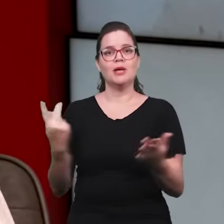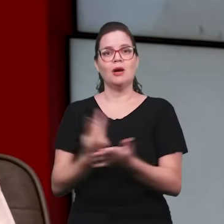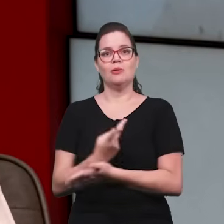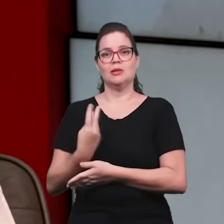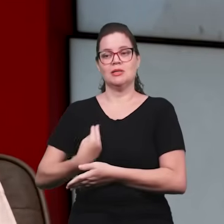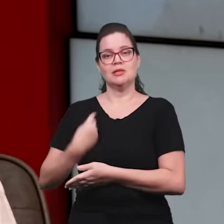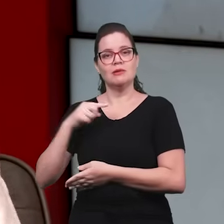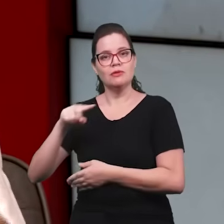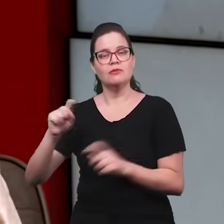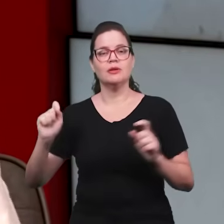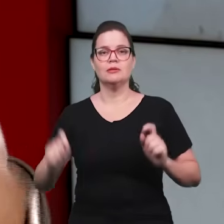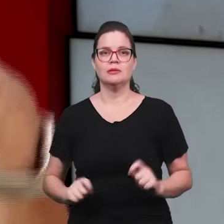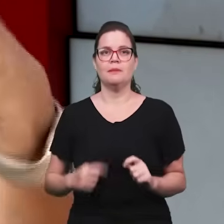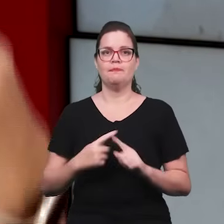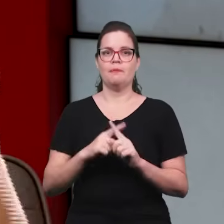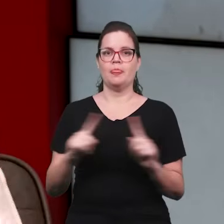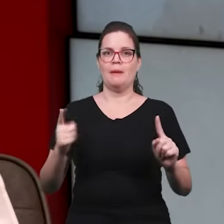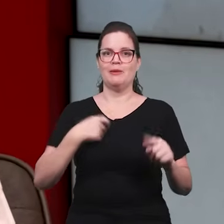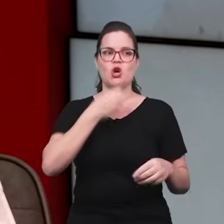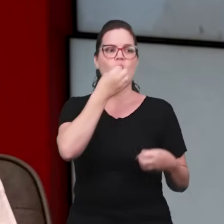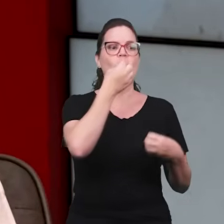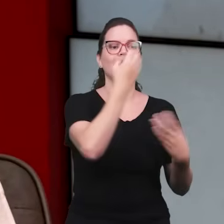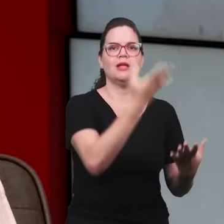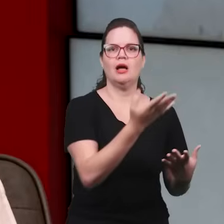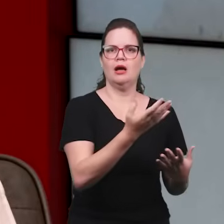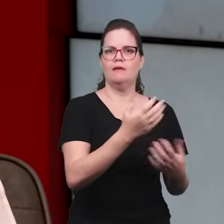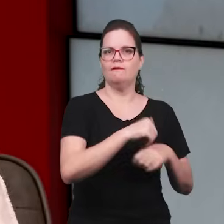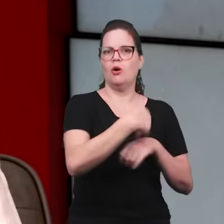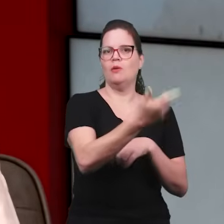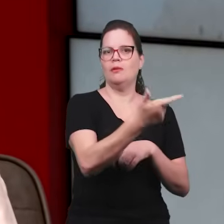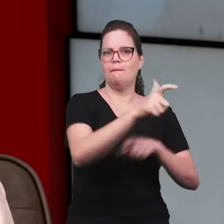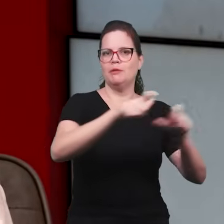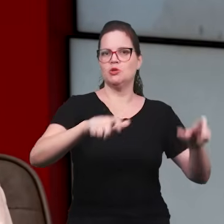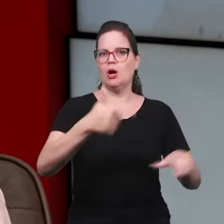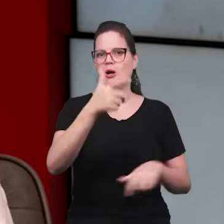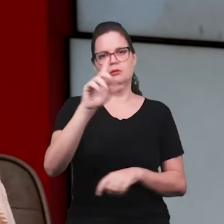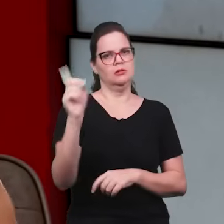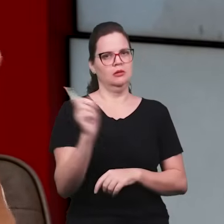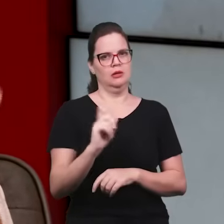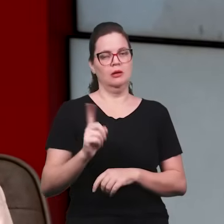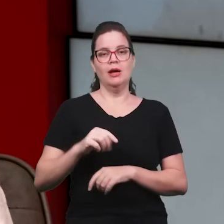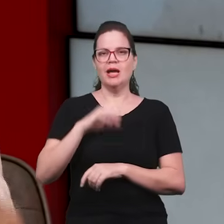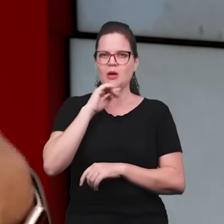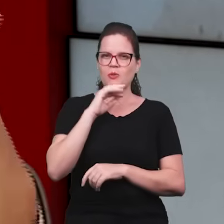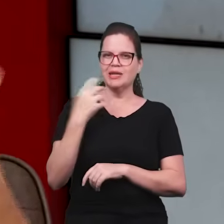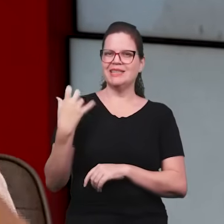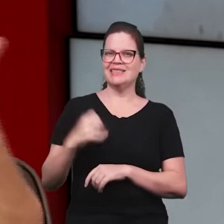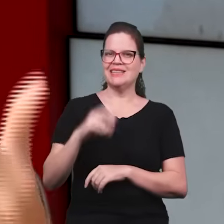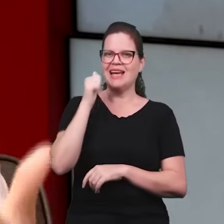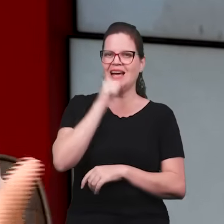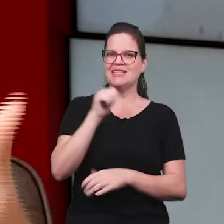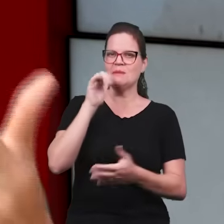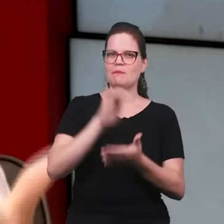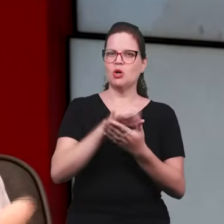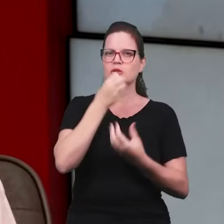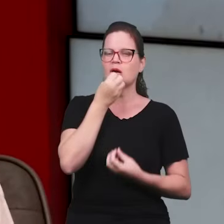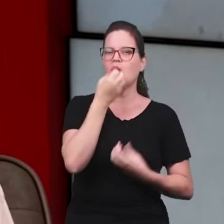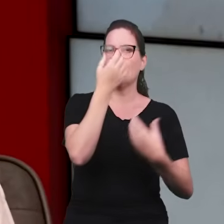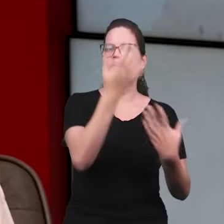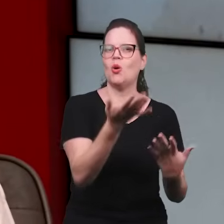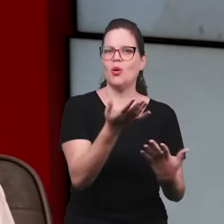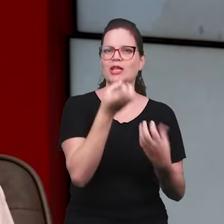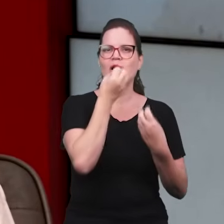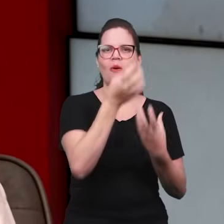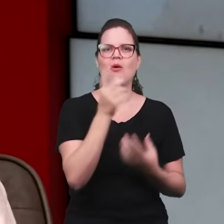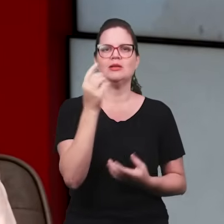está passando, mas não vamos divulgar isso para fora. Muito ruim também quando a esposa leva para fora os defeitos